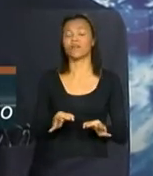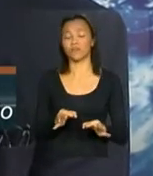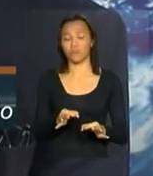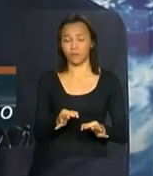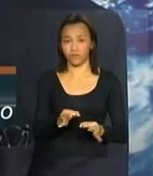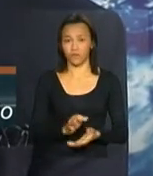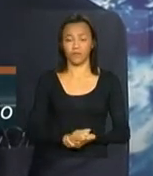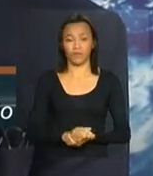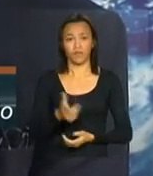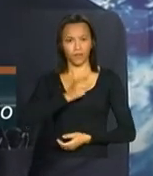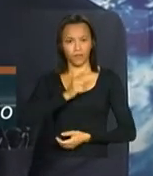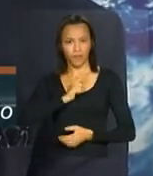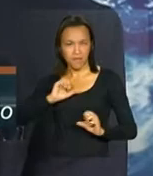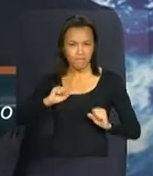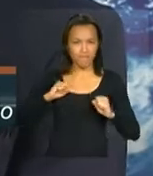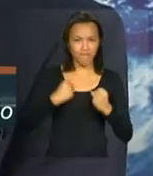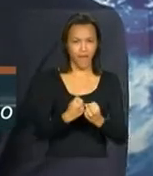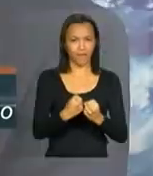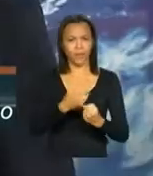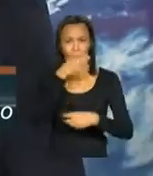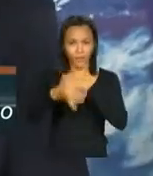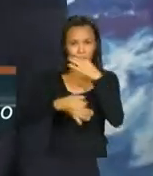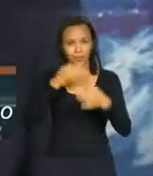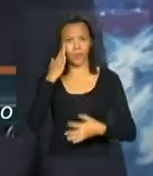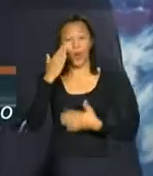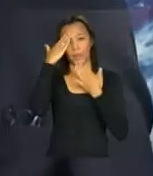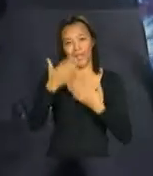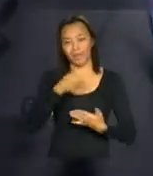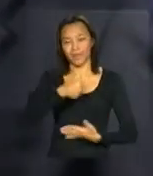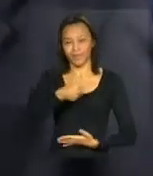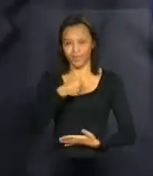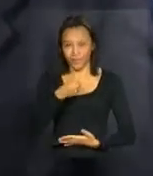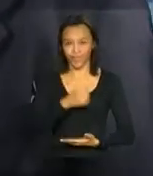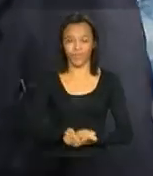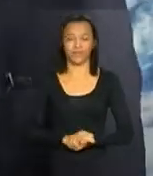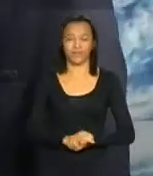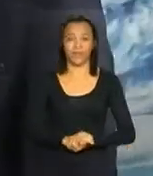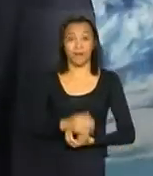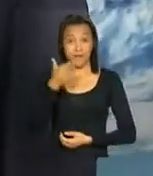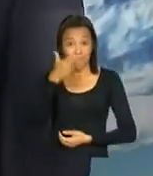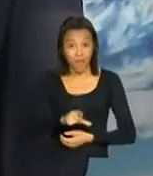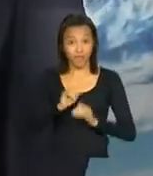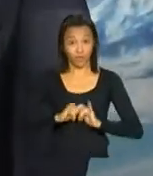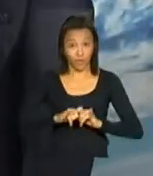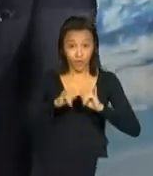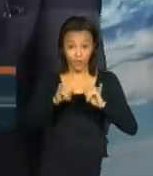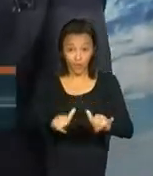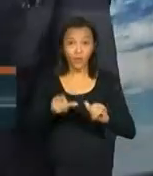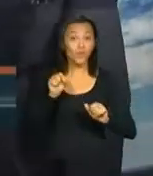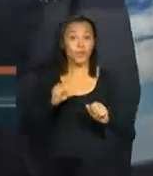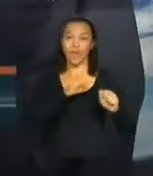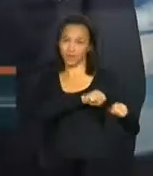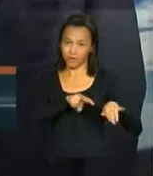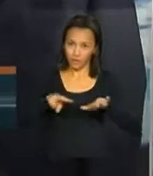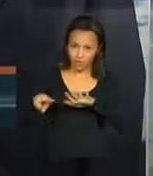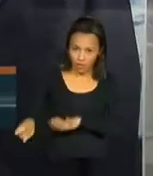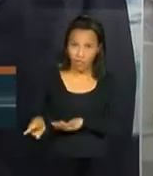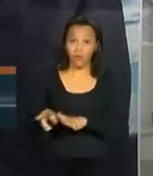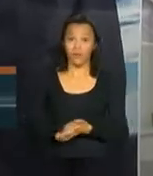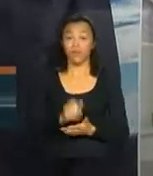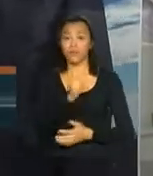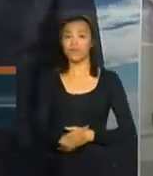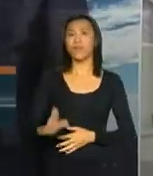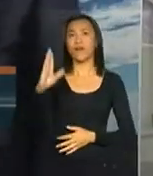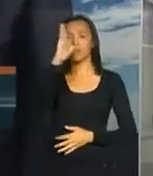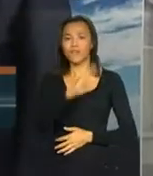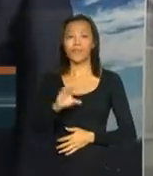é tem impacto na opinião pública Obrigada pela entrevista Ministro mais informações sobre a programação da